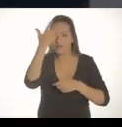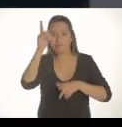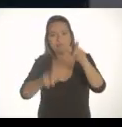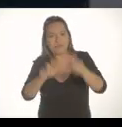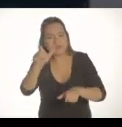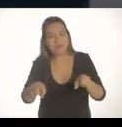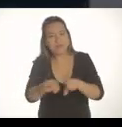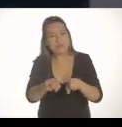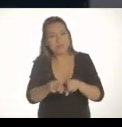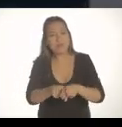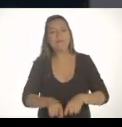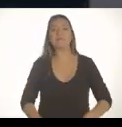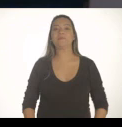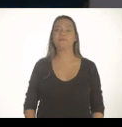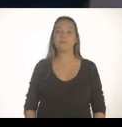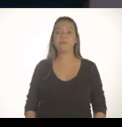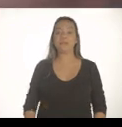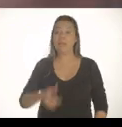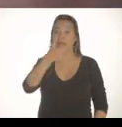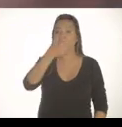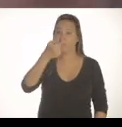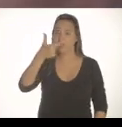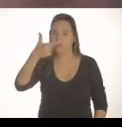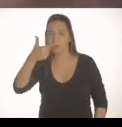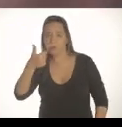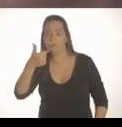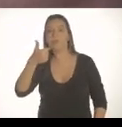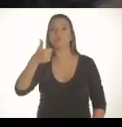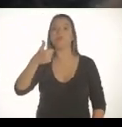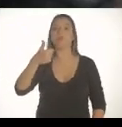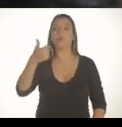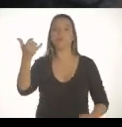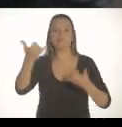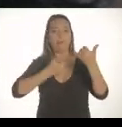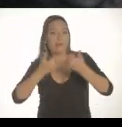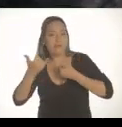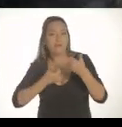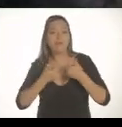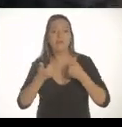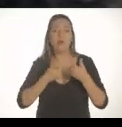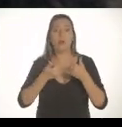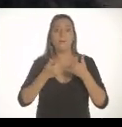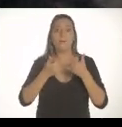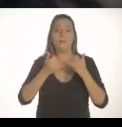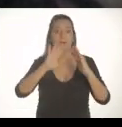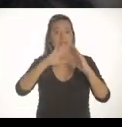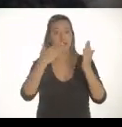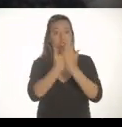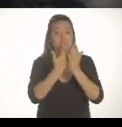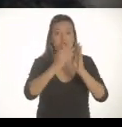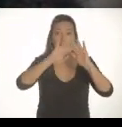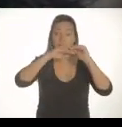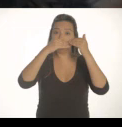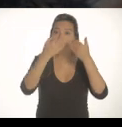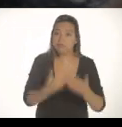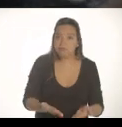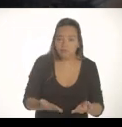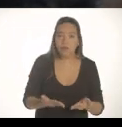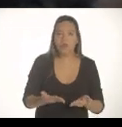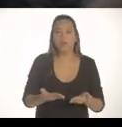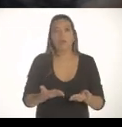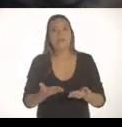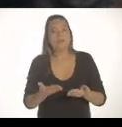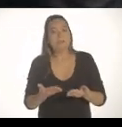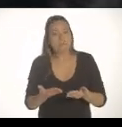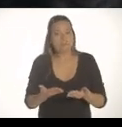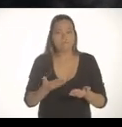recebemos a notícia, através da mídia, que a escola seria removida. Demoli uma escola que presta um serviço de qualidade,